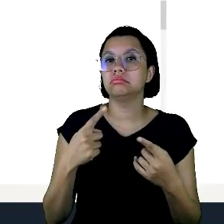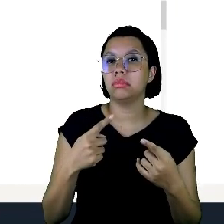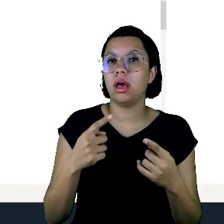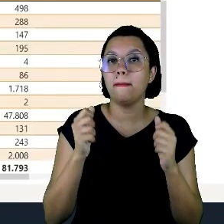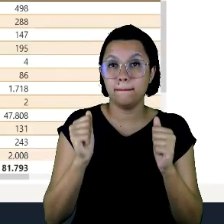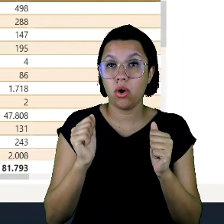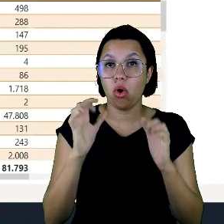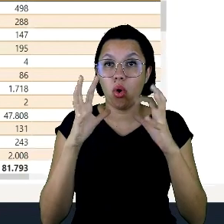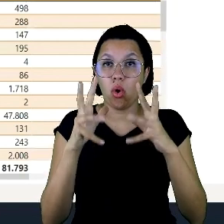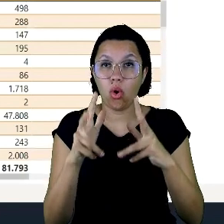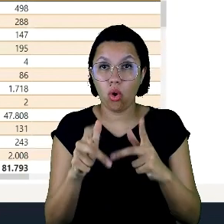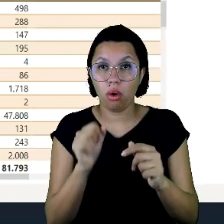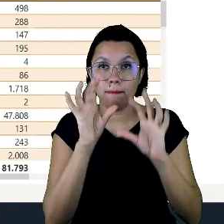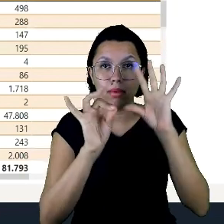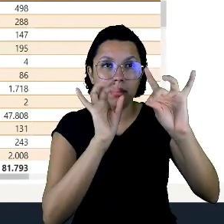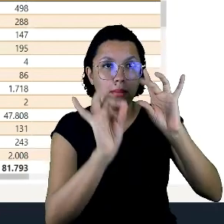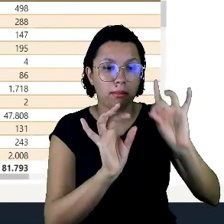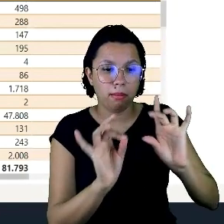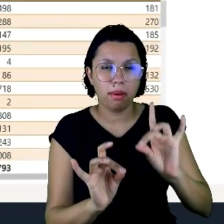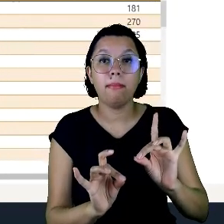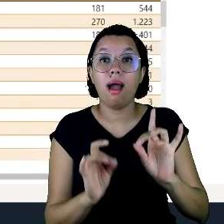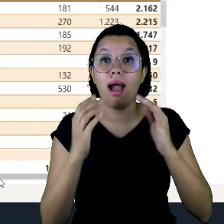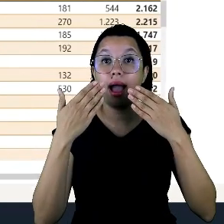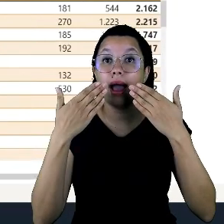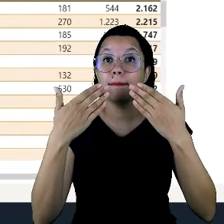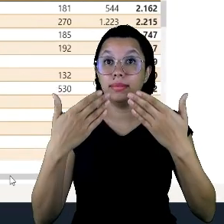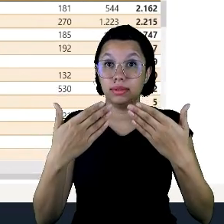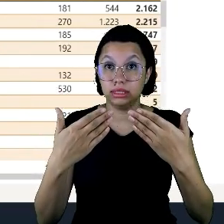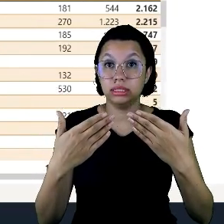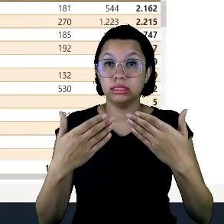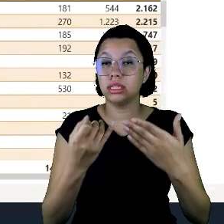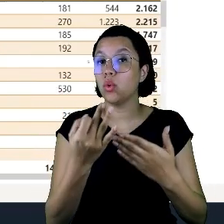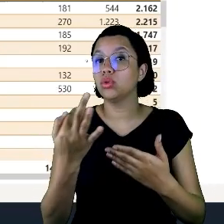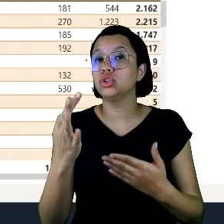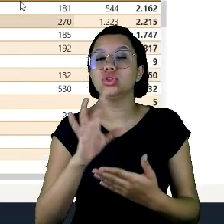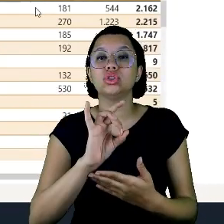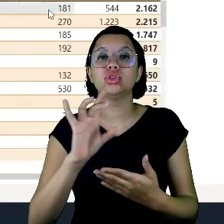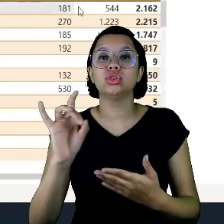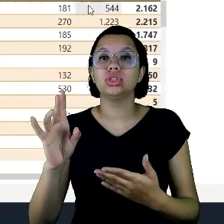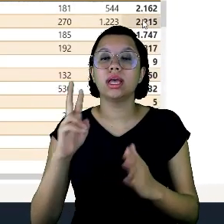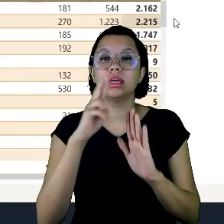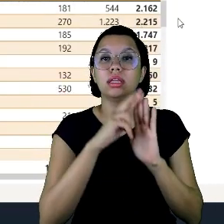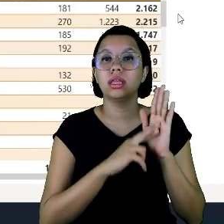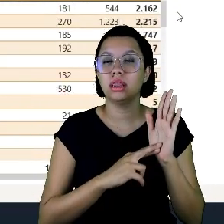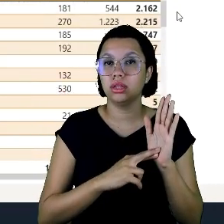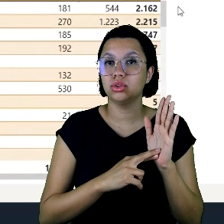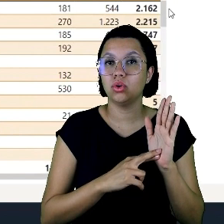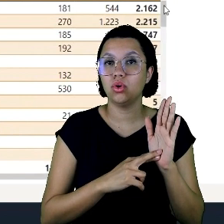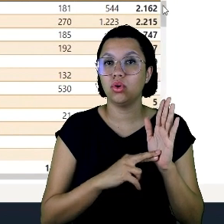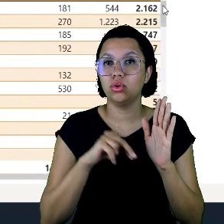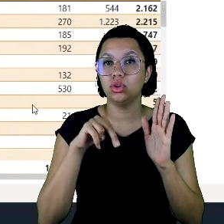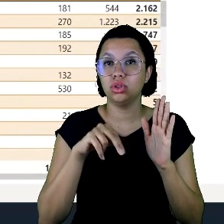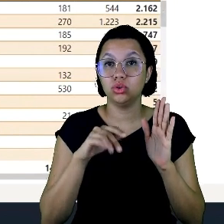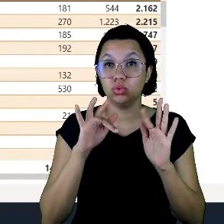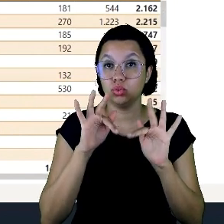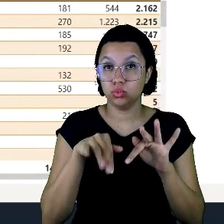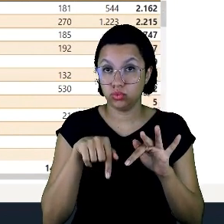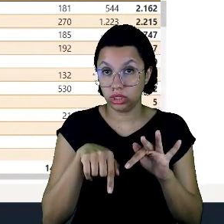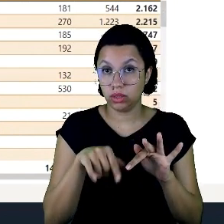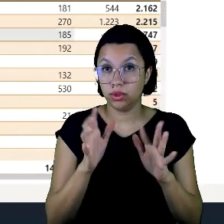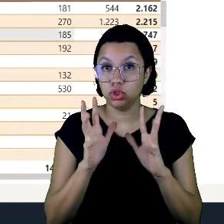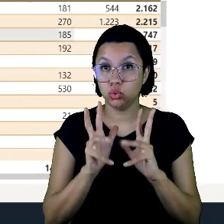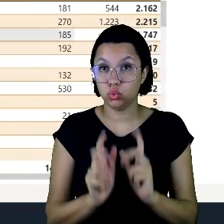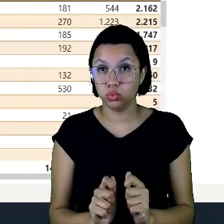selecionar tudo, e como no outro, aí ele aparece aqui no quadro, a quantidade de cada relatório e o